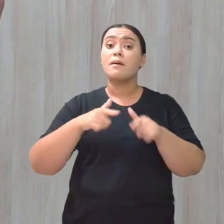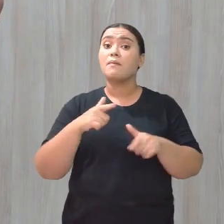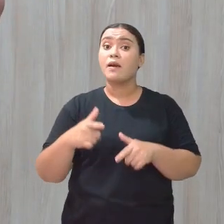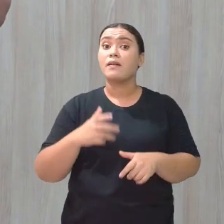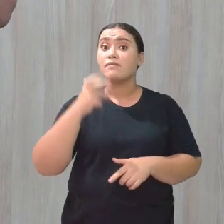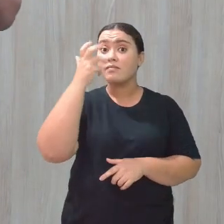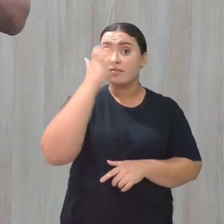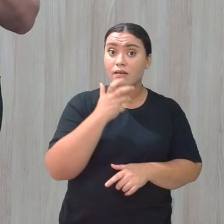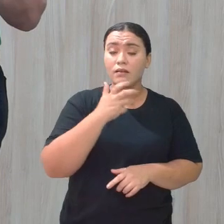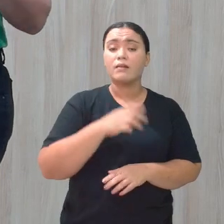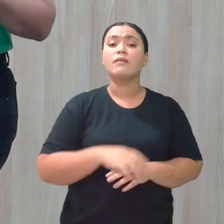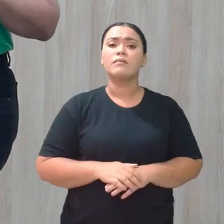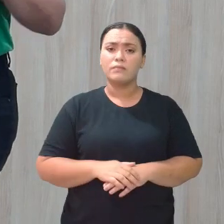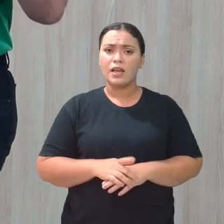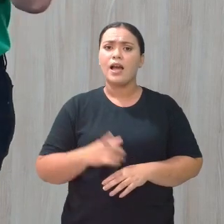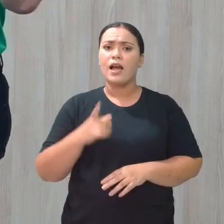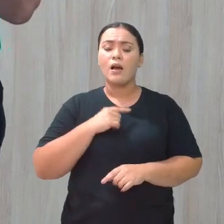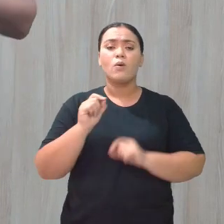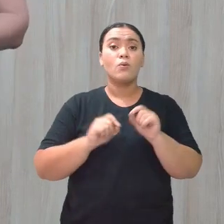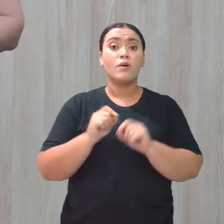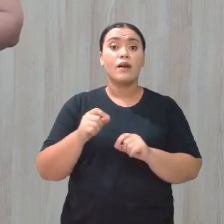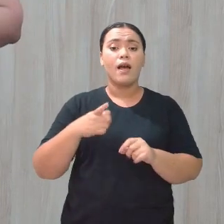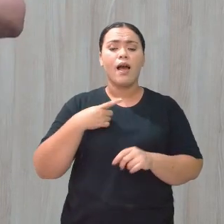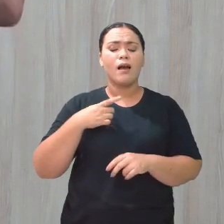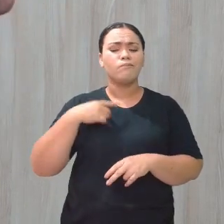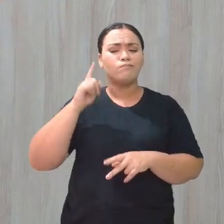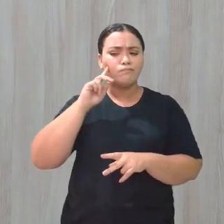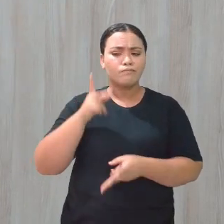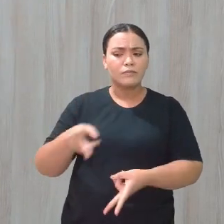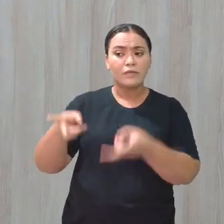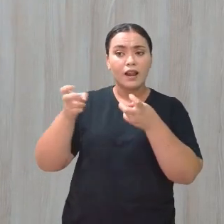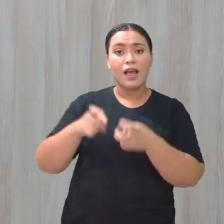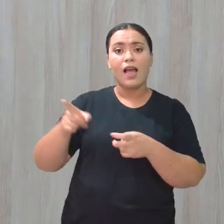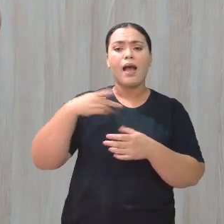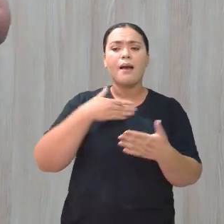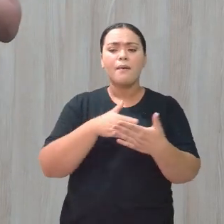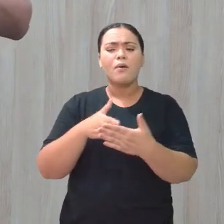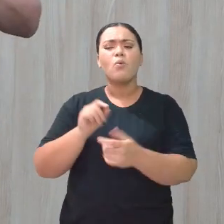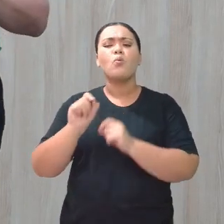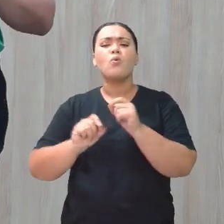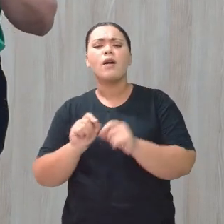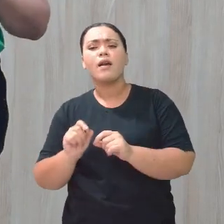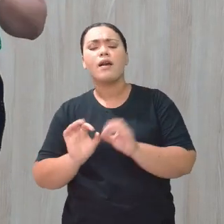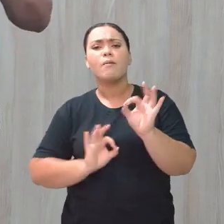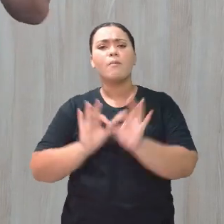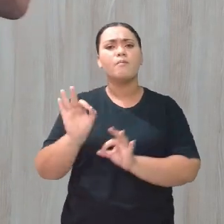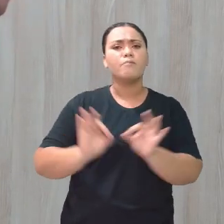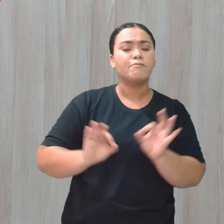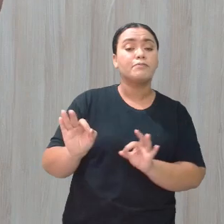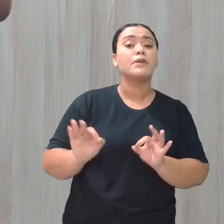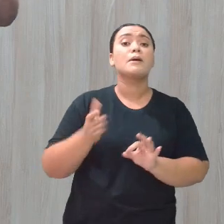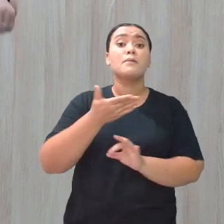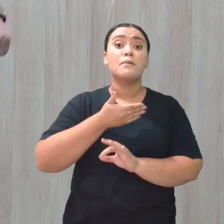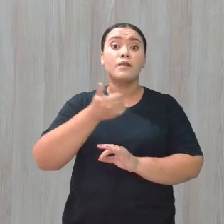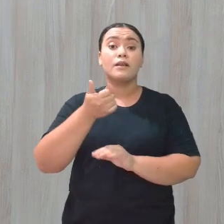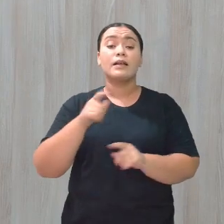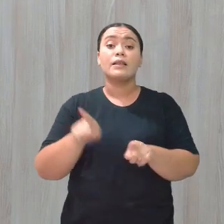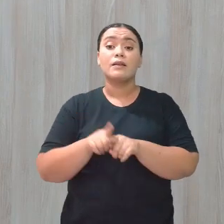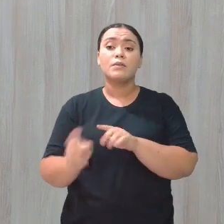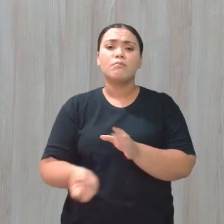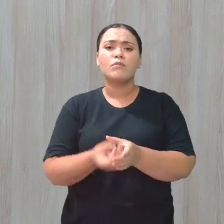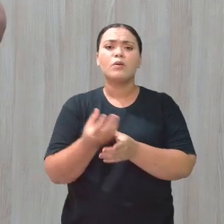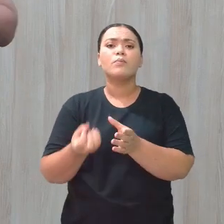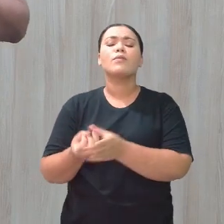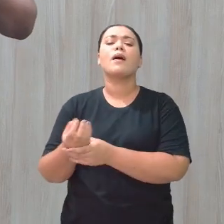trabalho que visou, de fato, reconhecer as barreiras, perceber o que está impedindo e criar